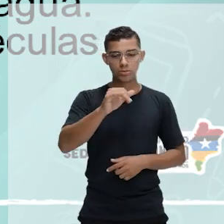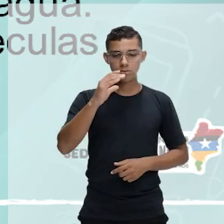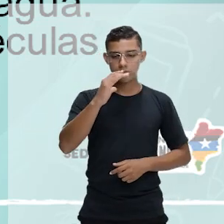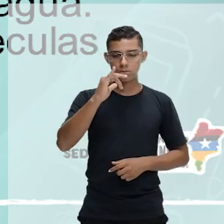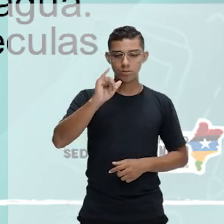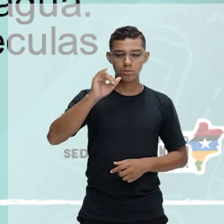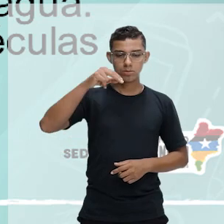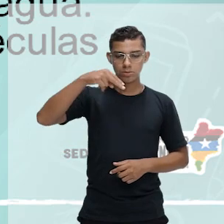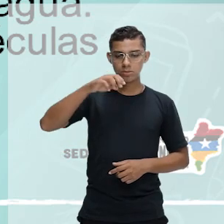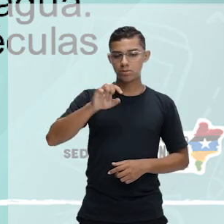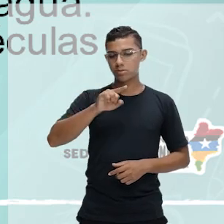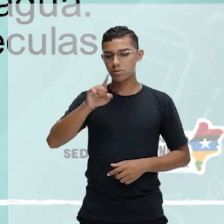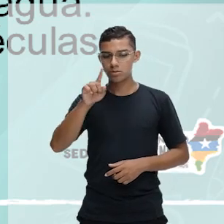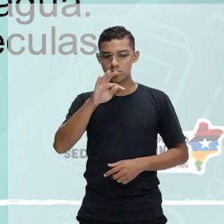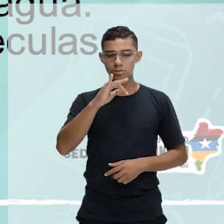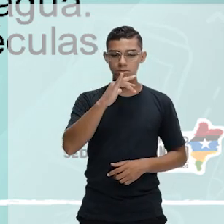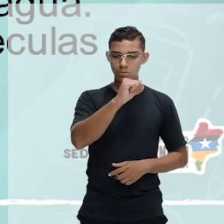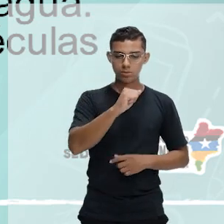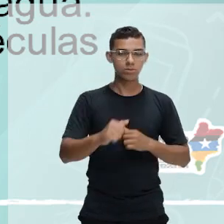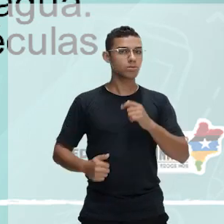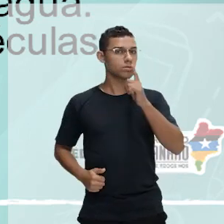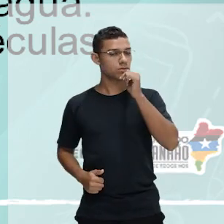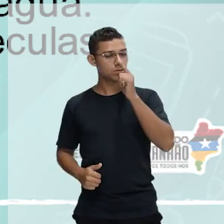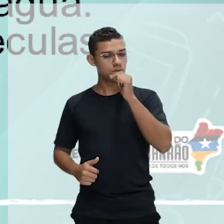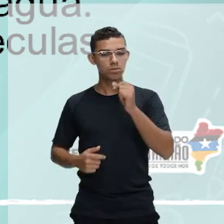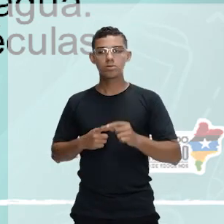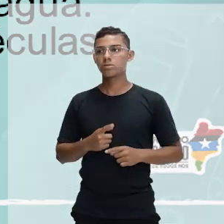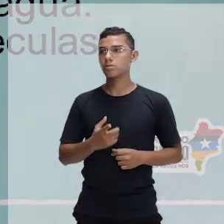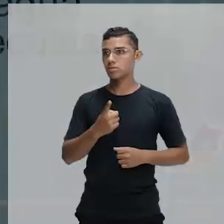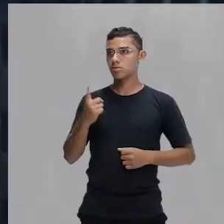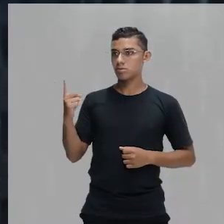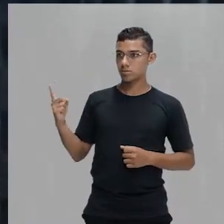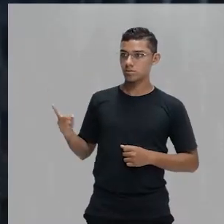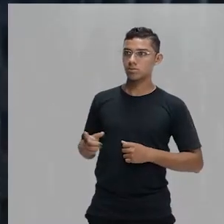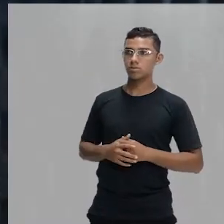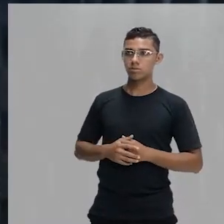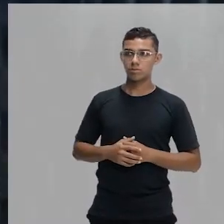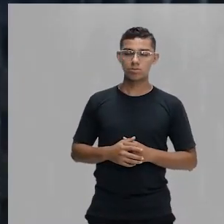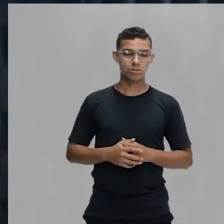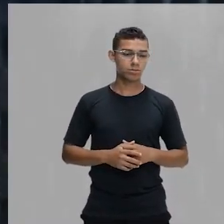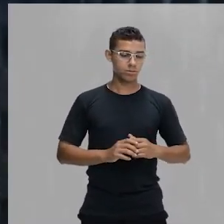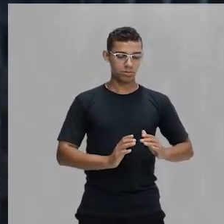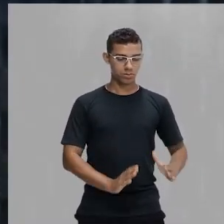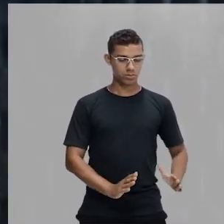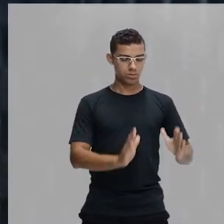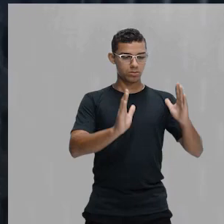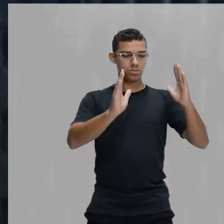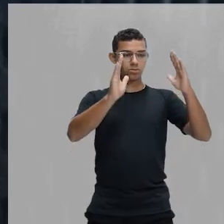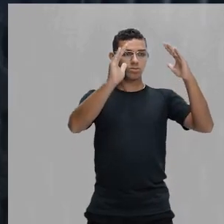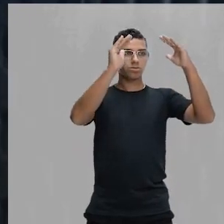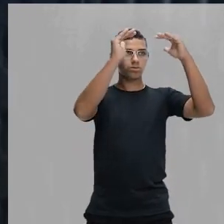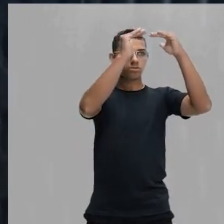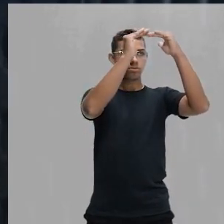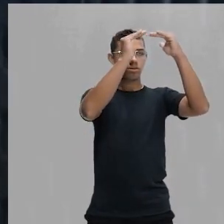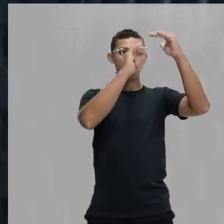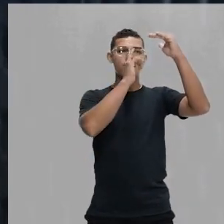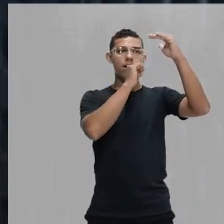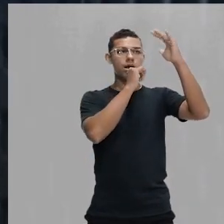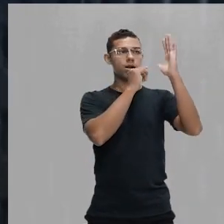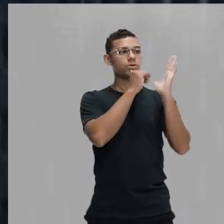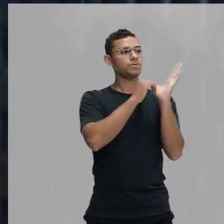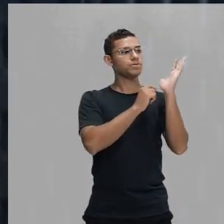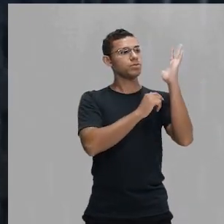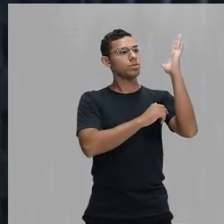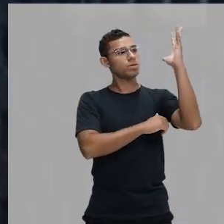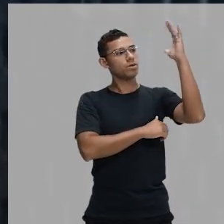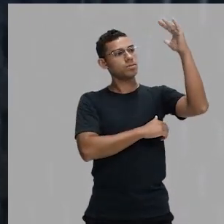certo? Então nós temos o seguinte: a água ela vai cair, né? Vai ter essa queda.